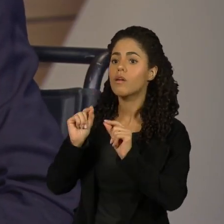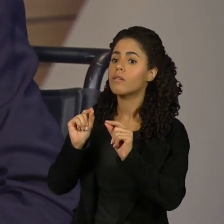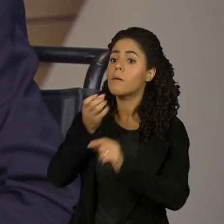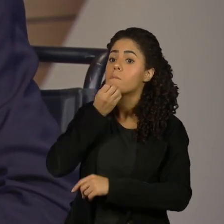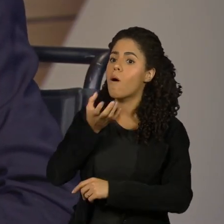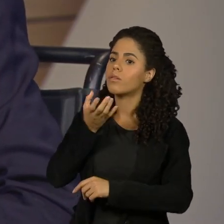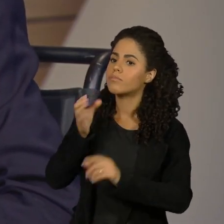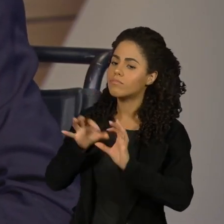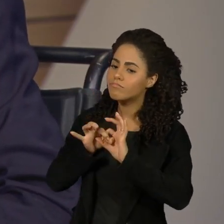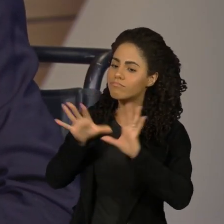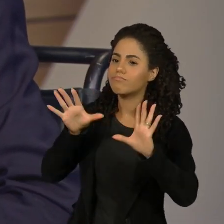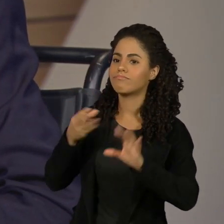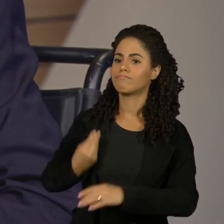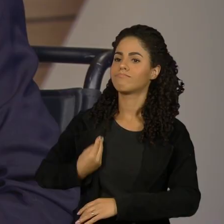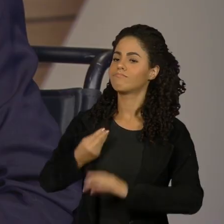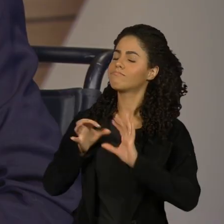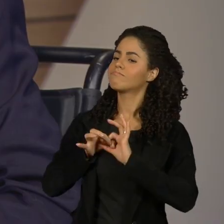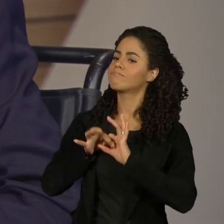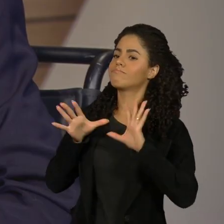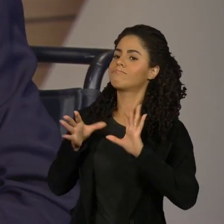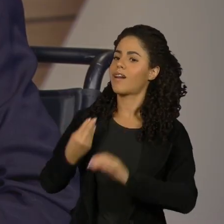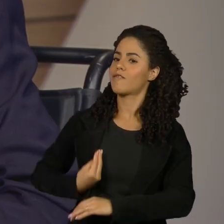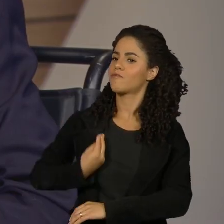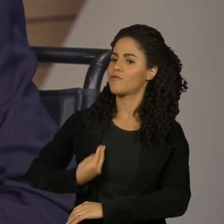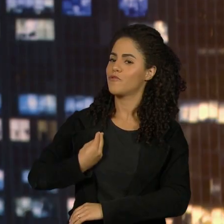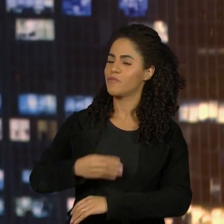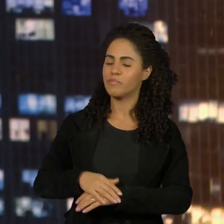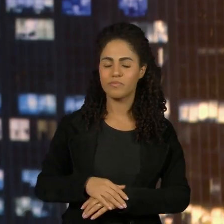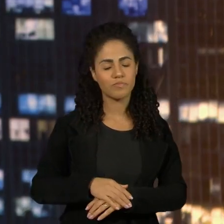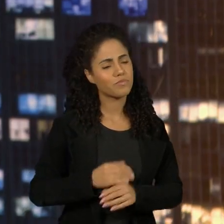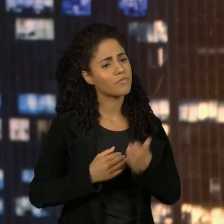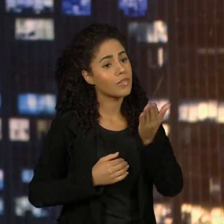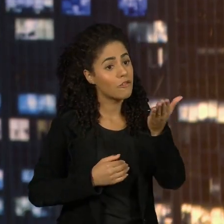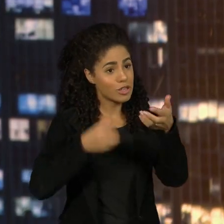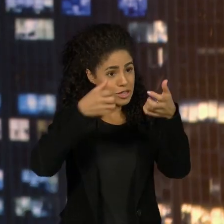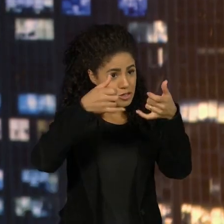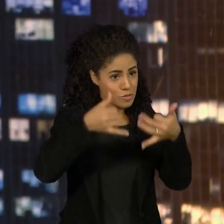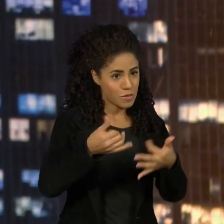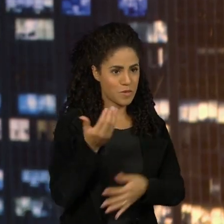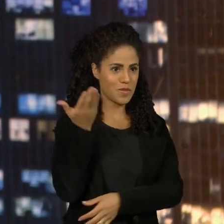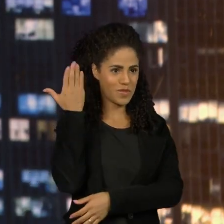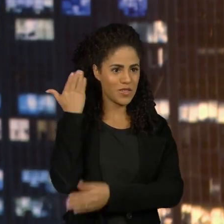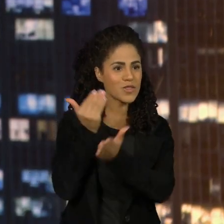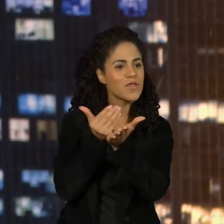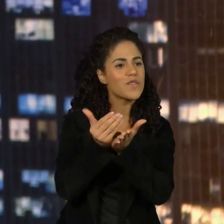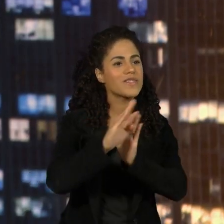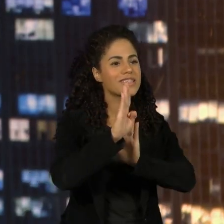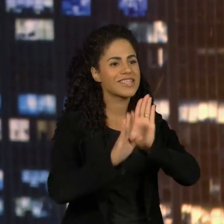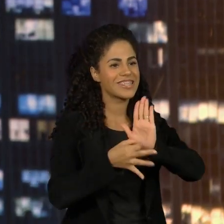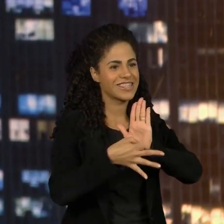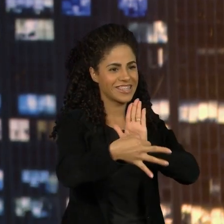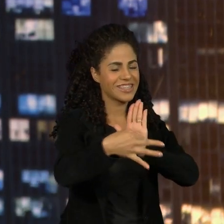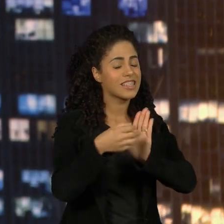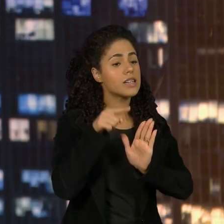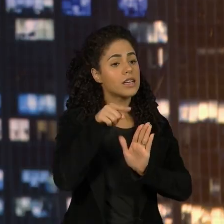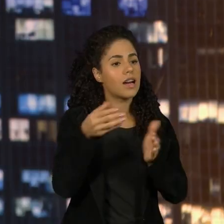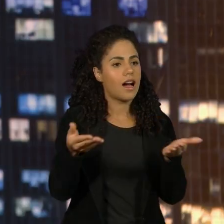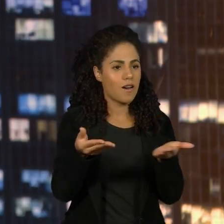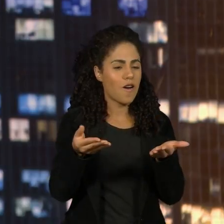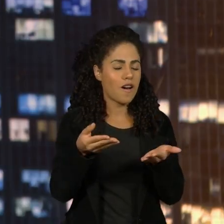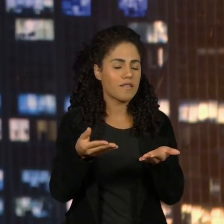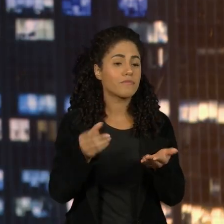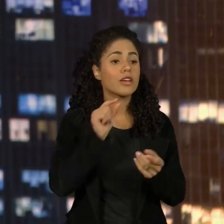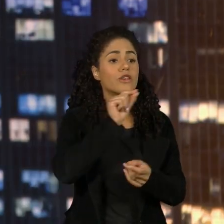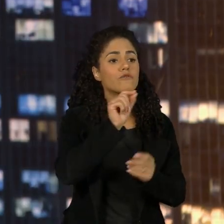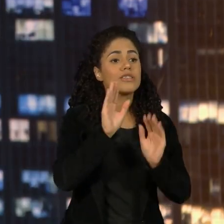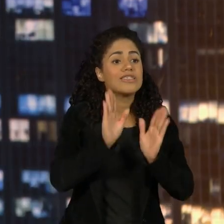libertador, para a maior parte das pessoas. Beto, você contou pra gente, na hora que a vinheta do programa estava rodando,